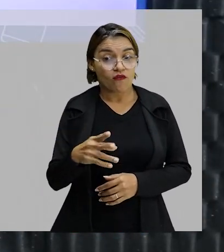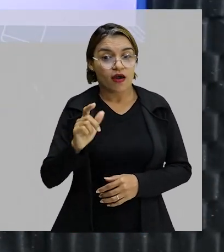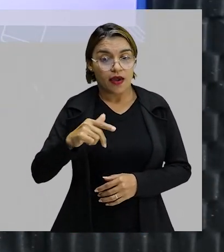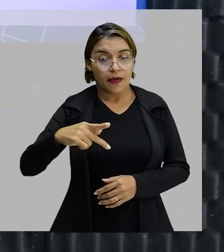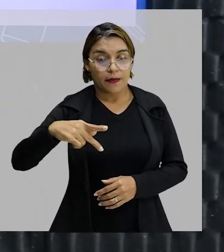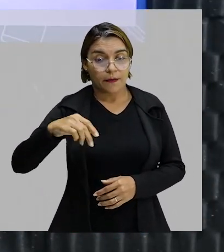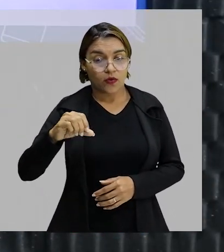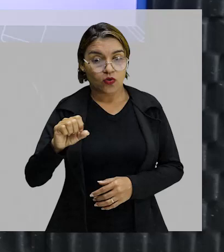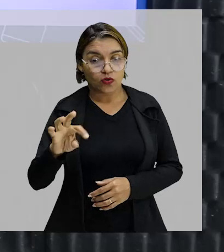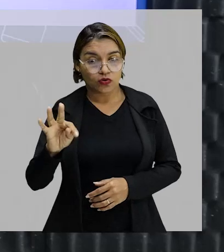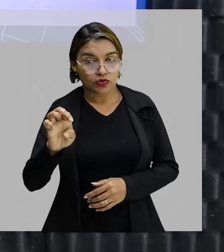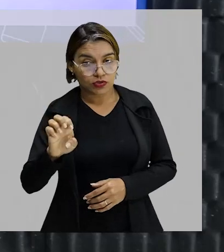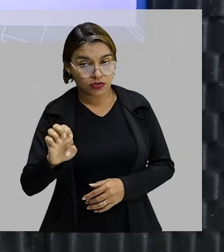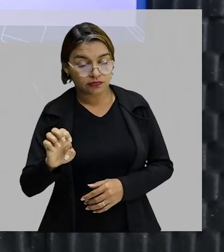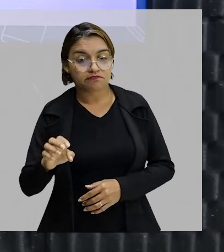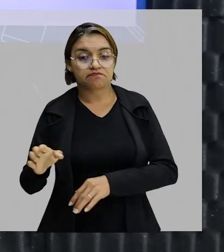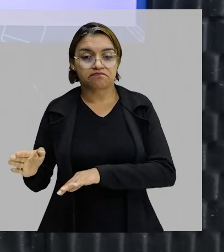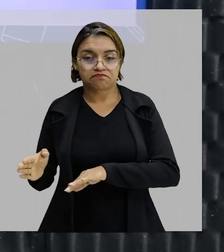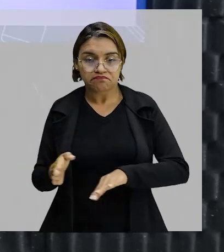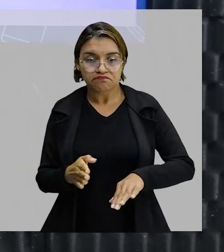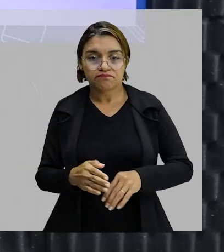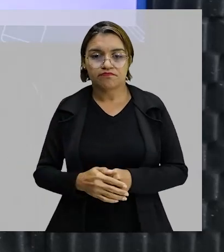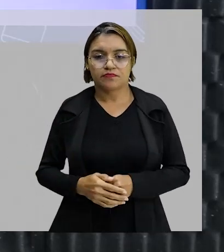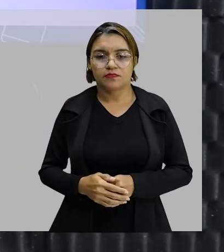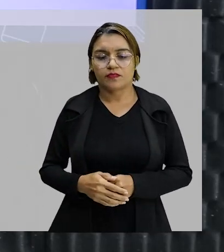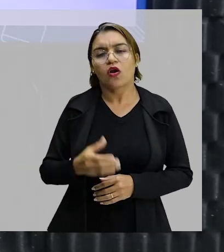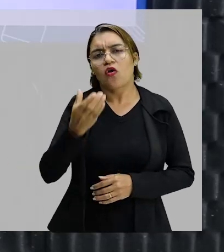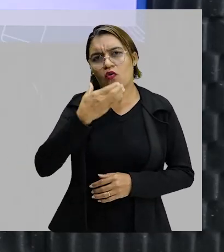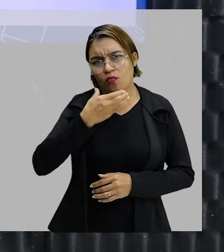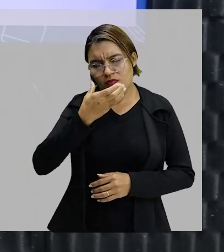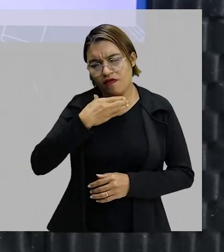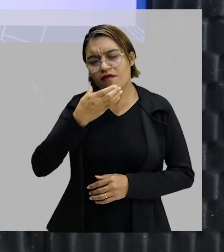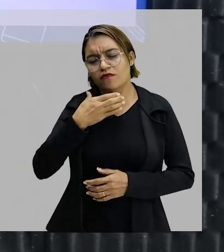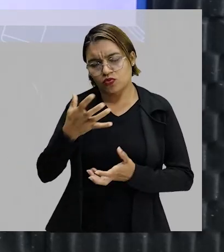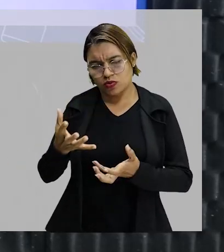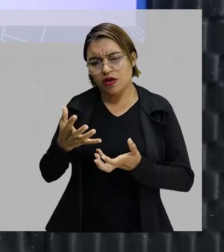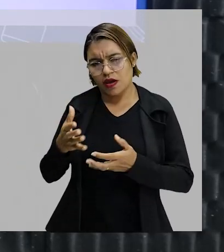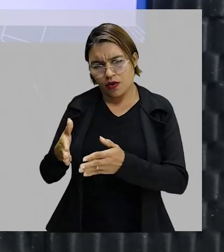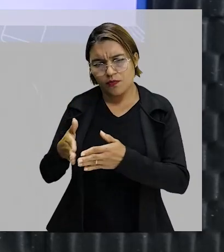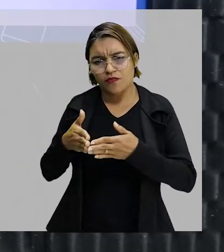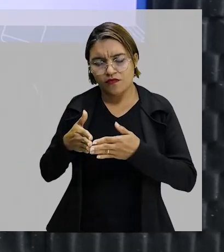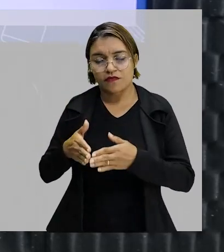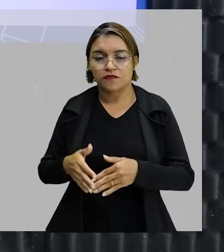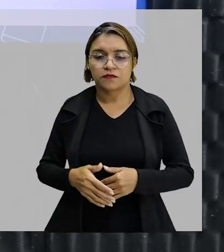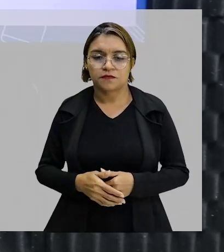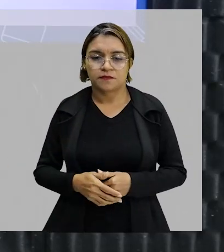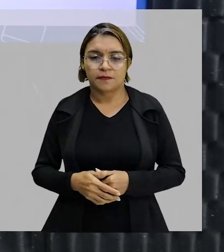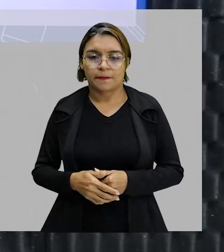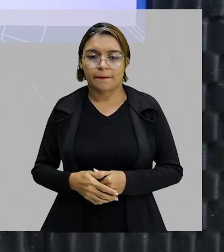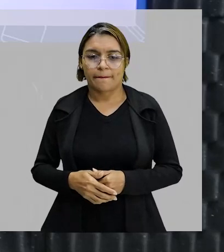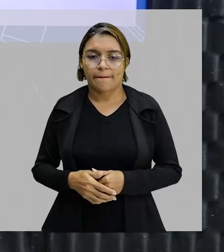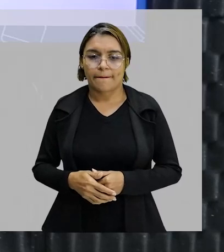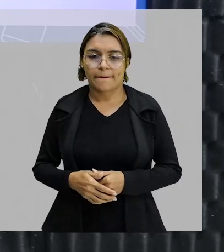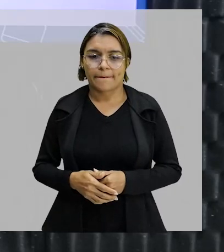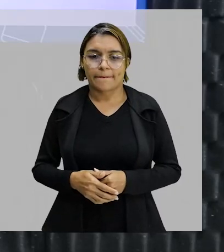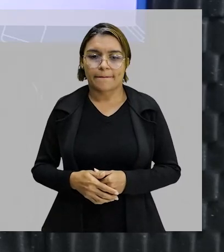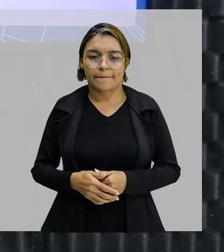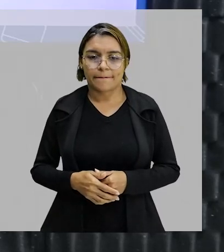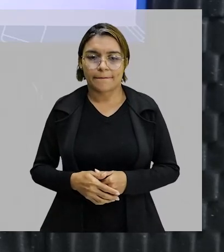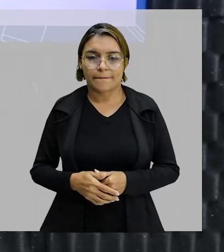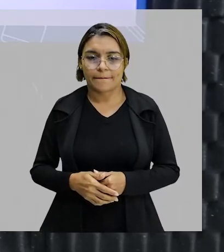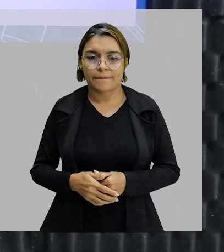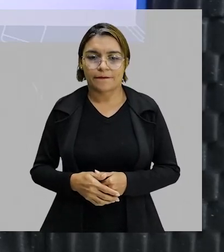favor. Uma fruta, por favor. Uma fruta, por favor. Um troço de pastel, por favor.